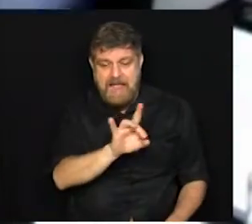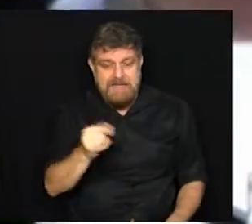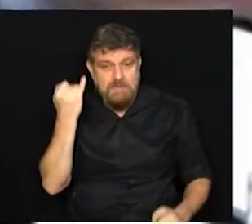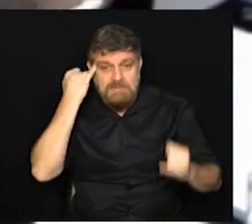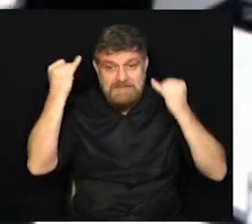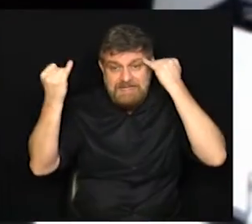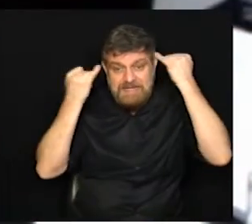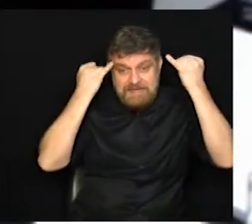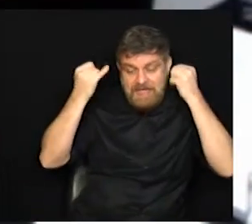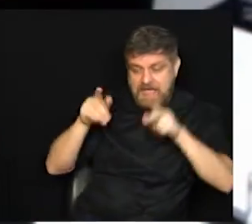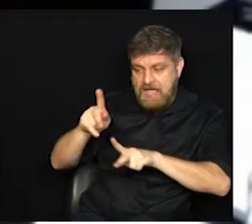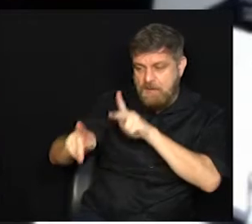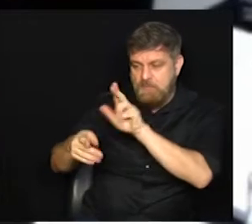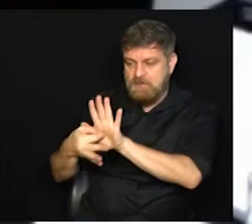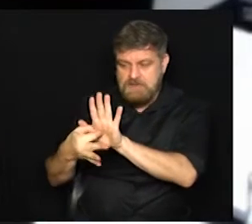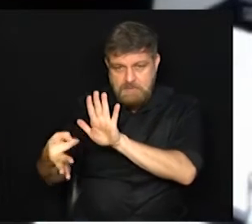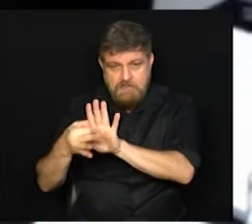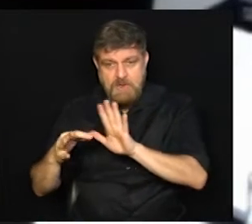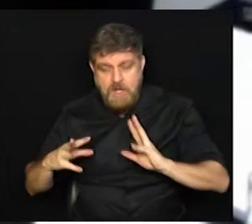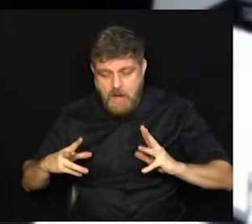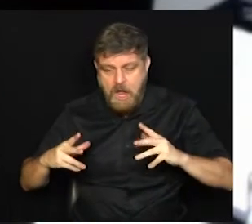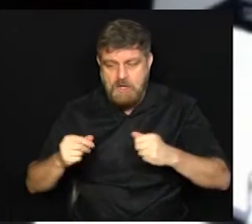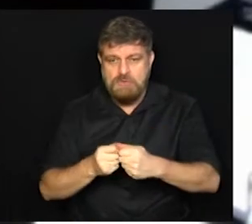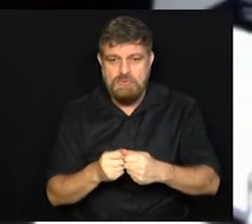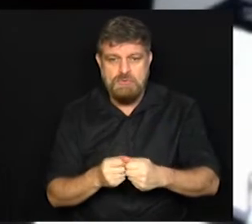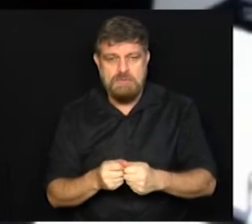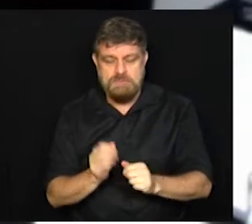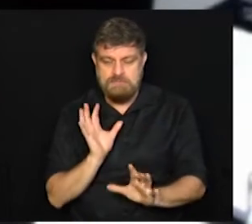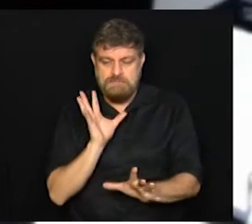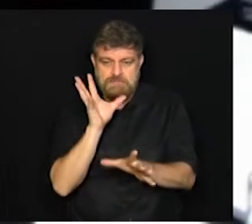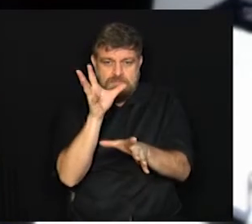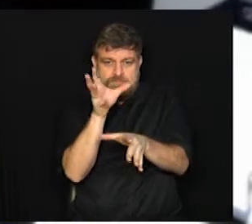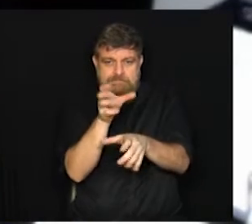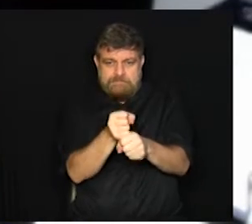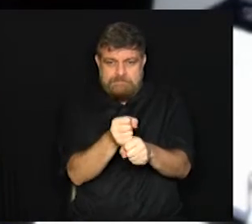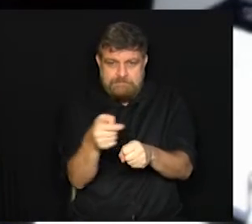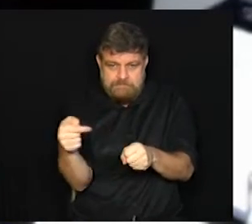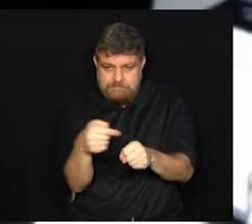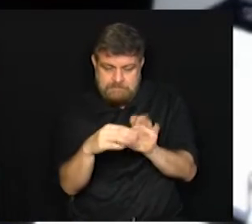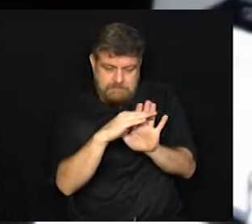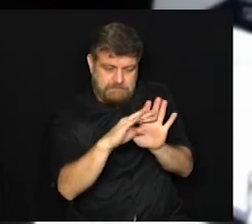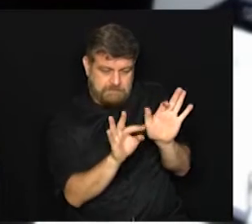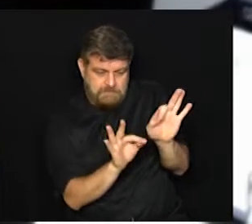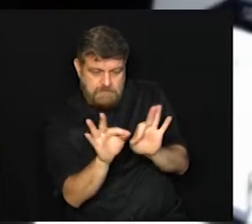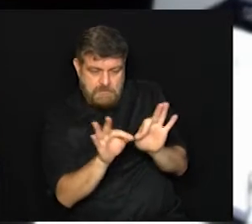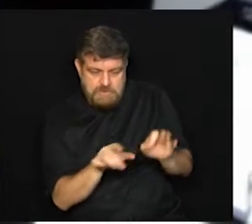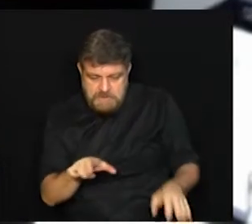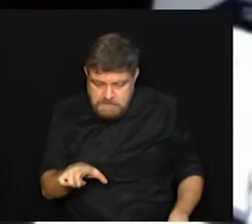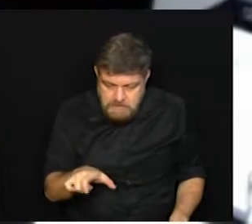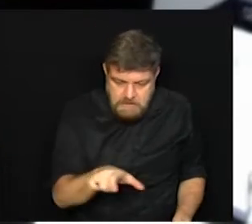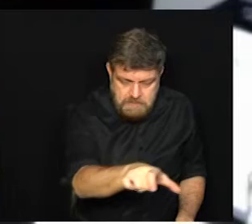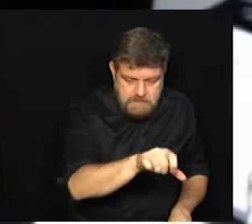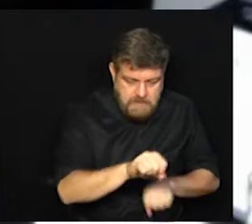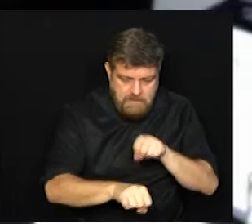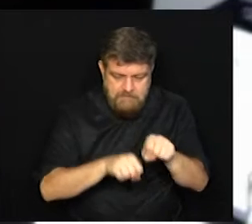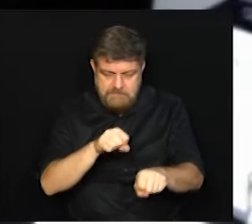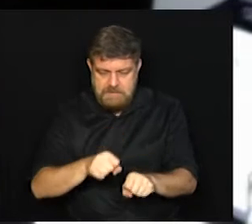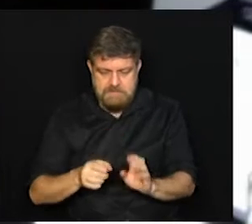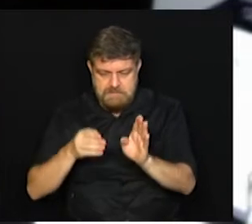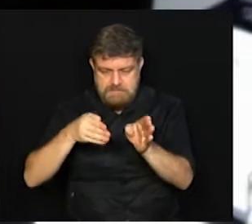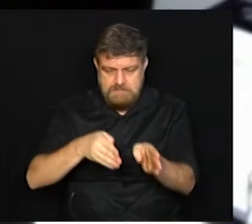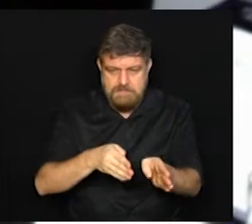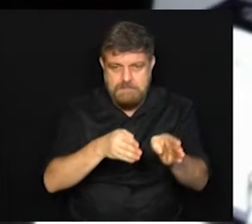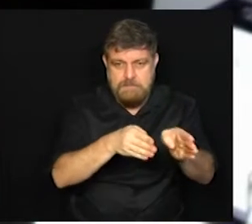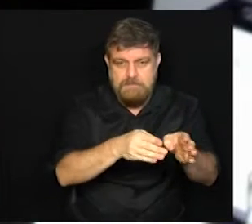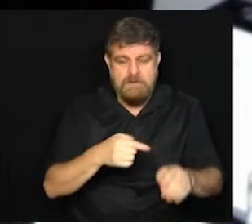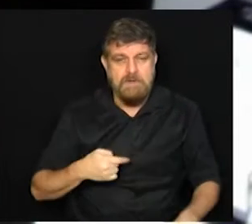a população, todos possam agregar com essa situação. Então, eu